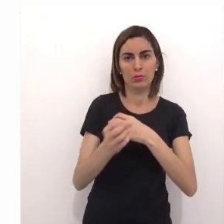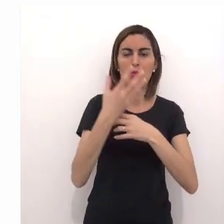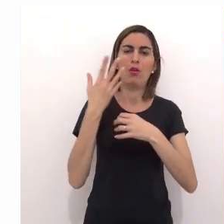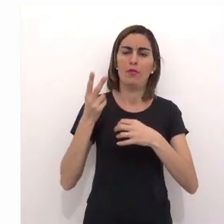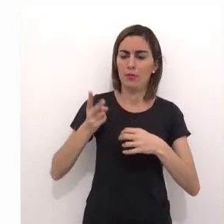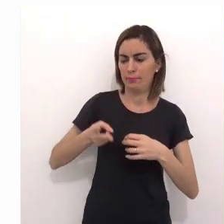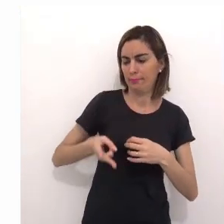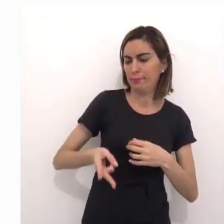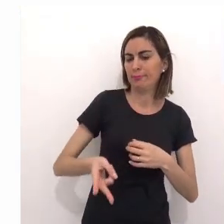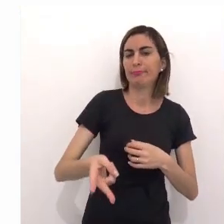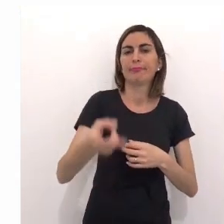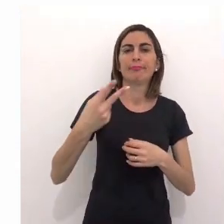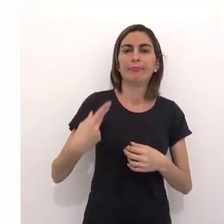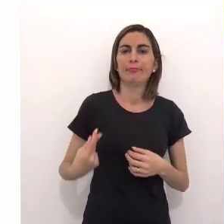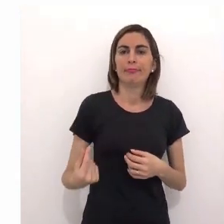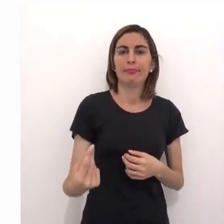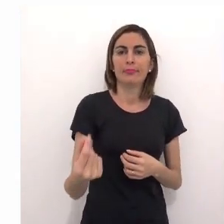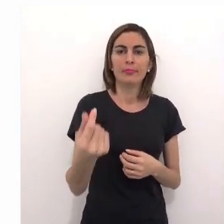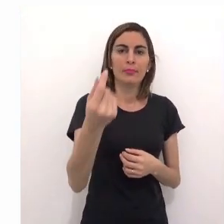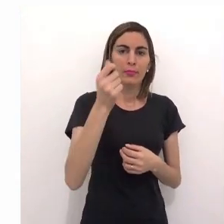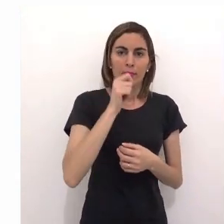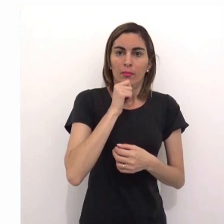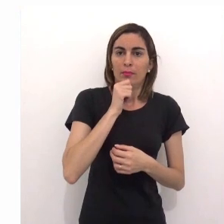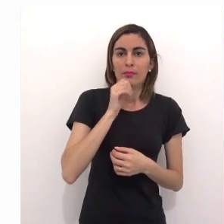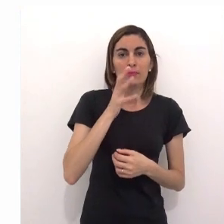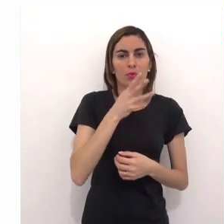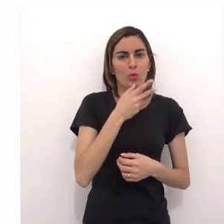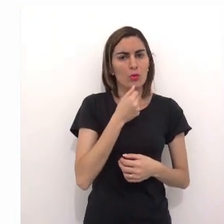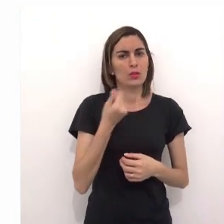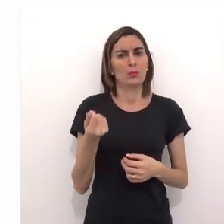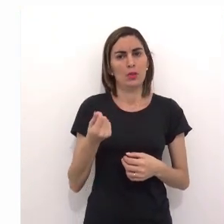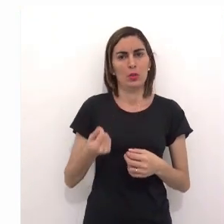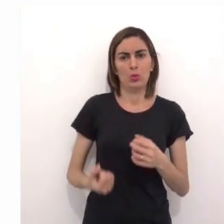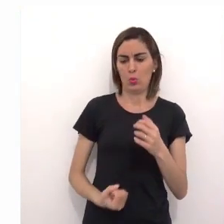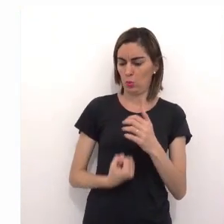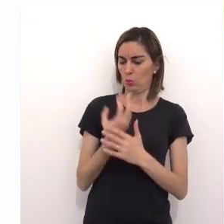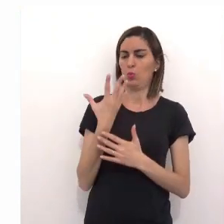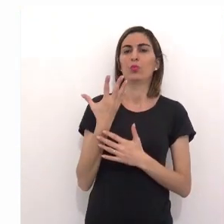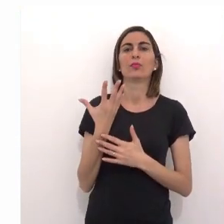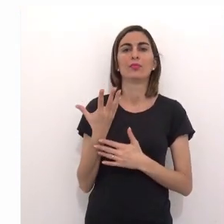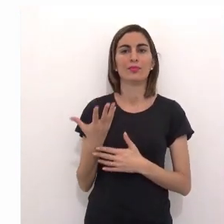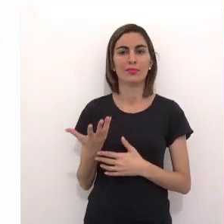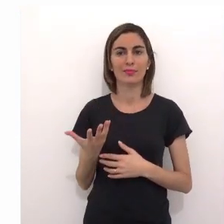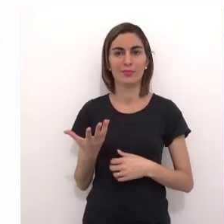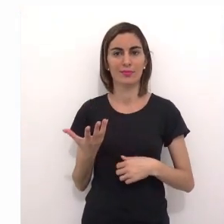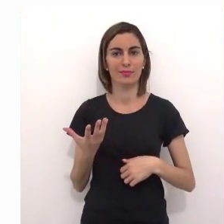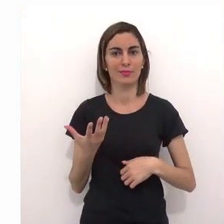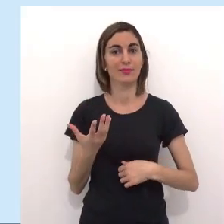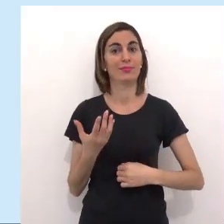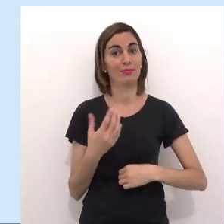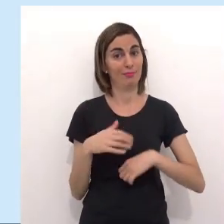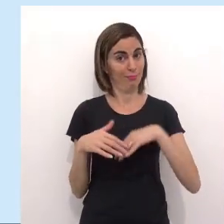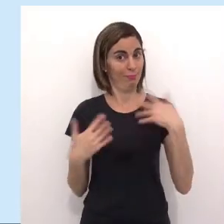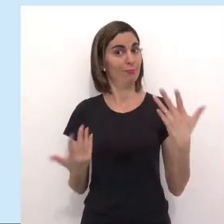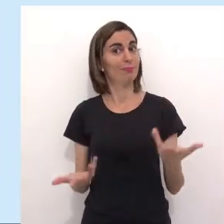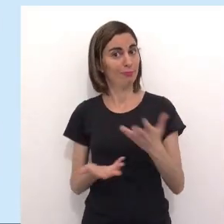eternamente, sem conhecimento de sua origem e fim. Então,